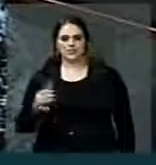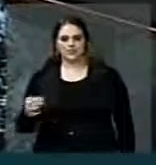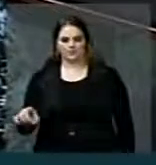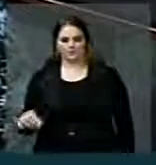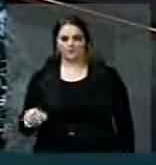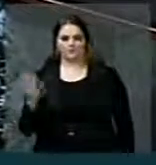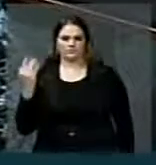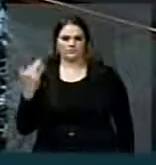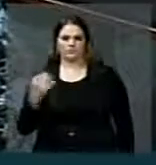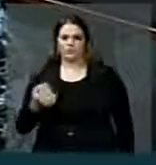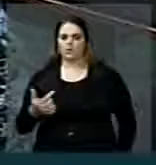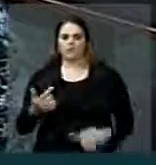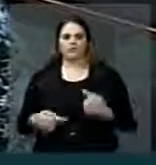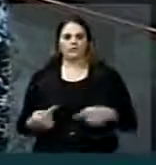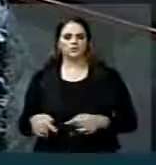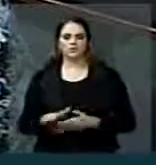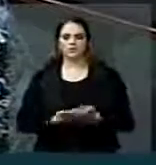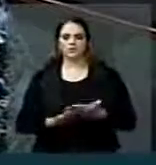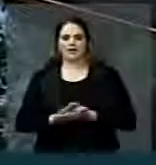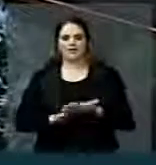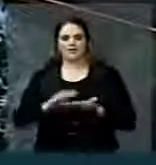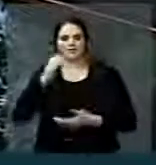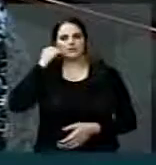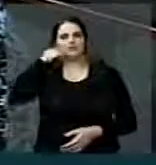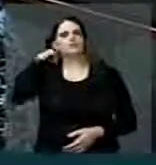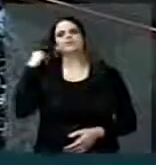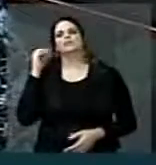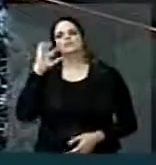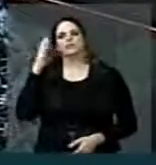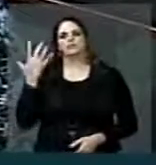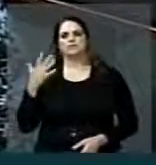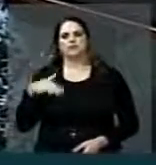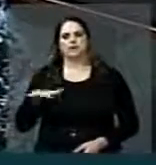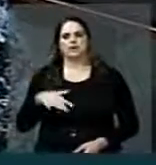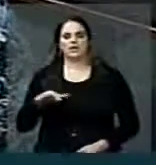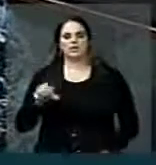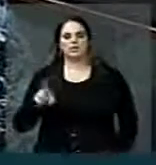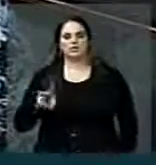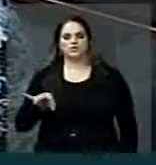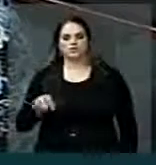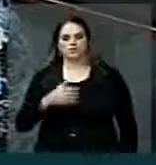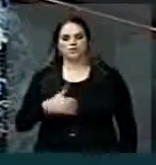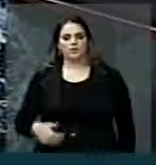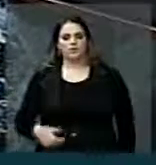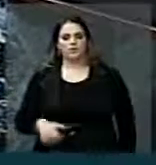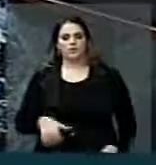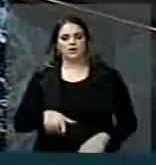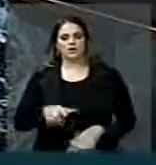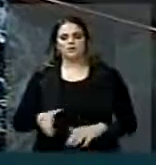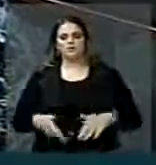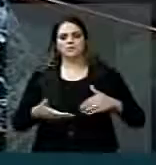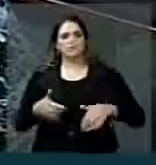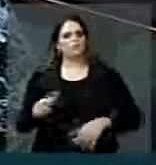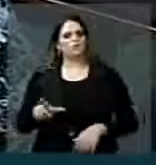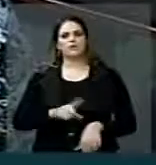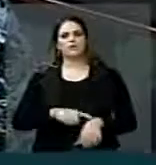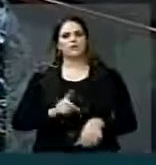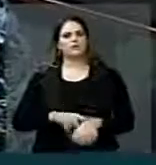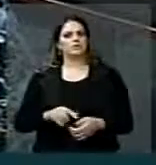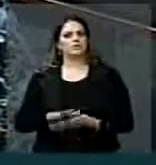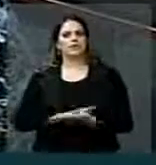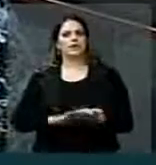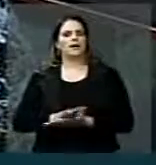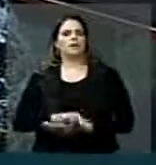quase nenhuma discussão, e uma decisão unilateral do Poder Executivo. O próprio Legislativo não teve oportunidade na